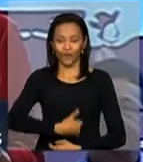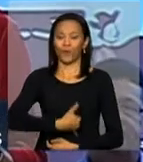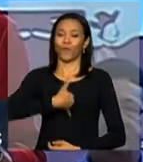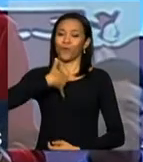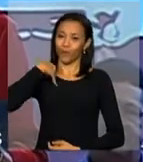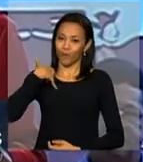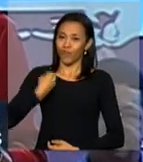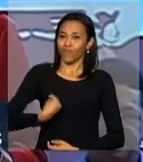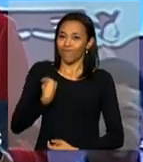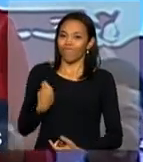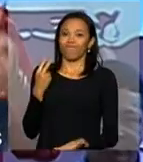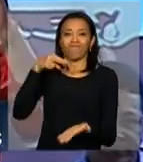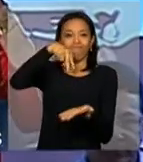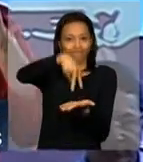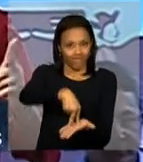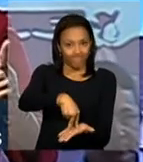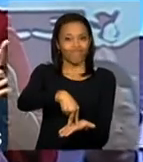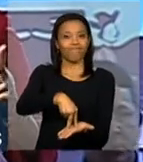de estar aqui